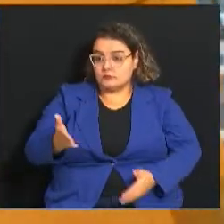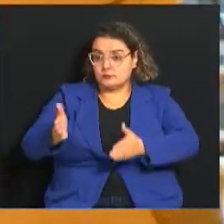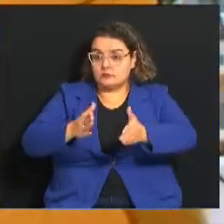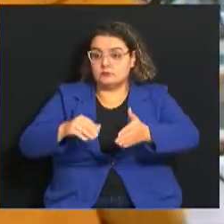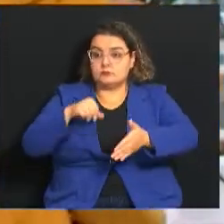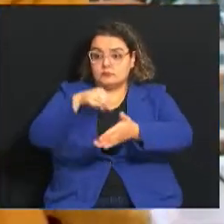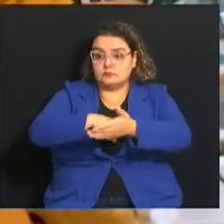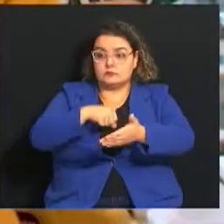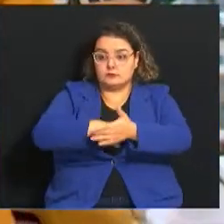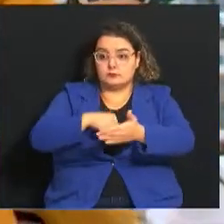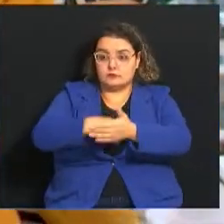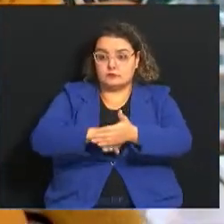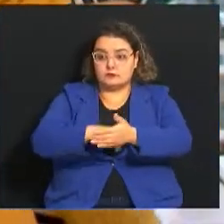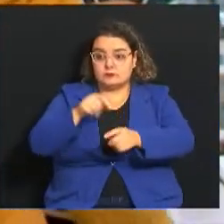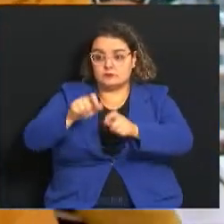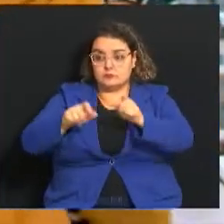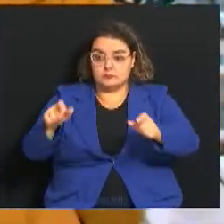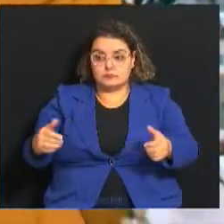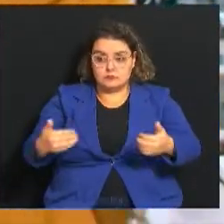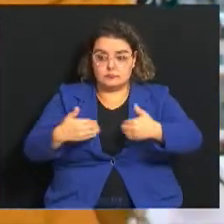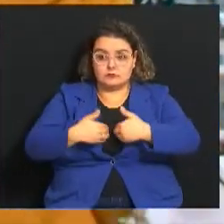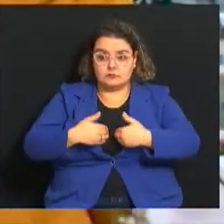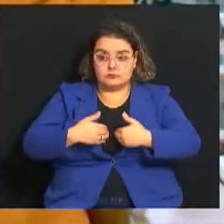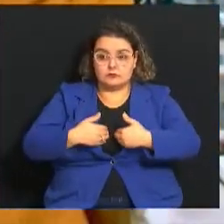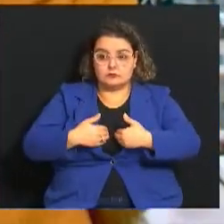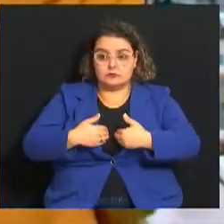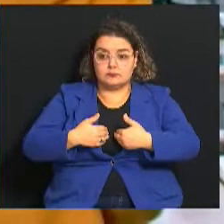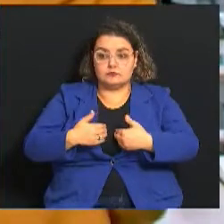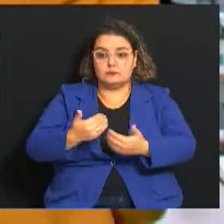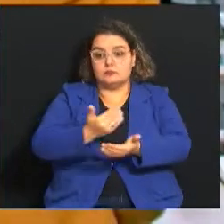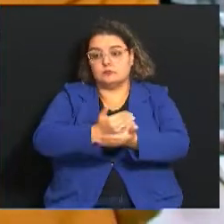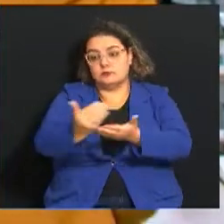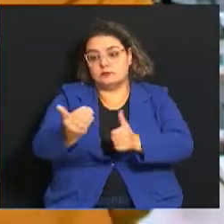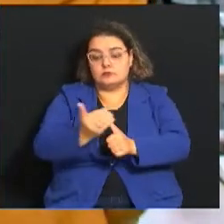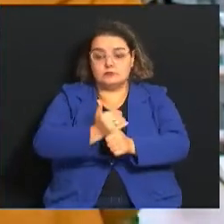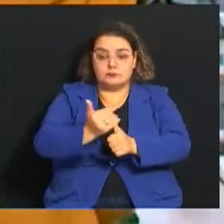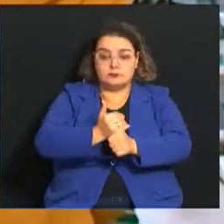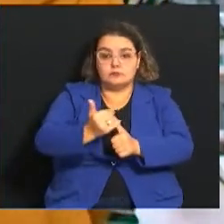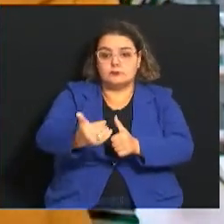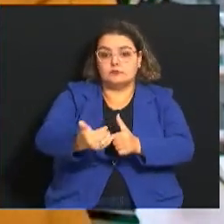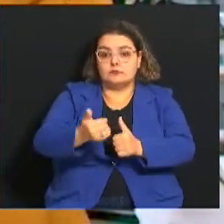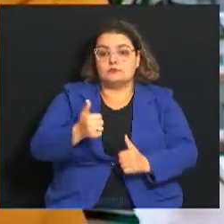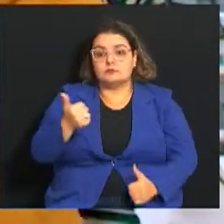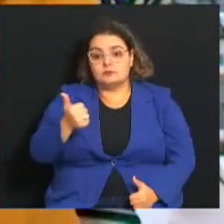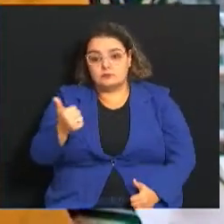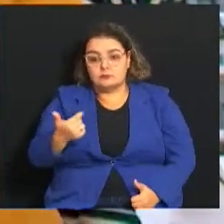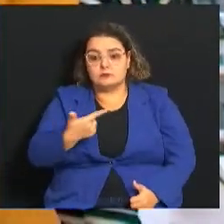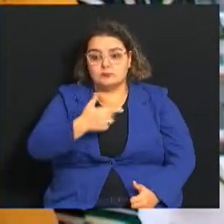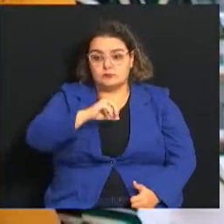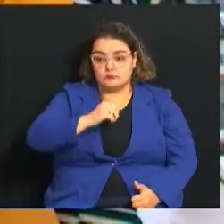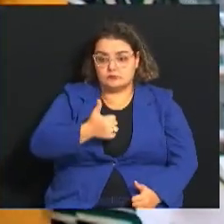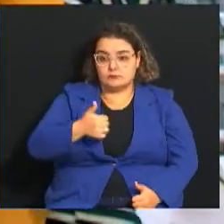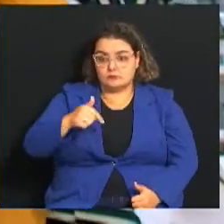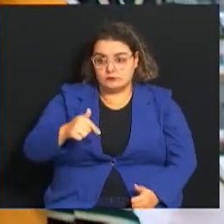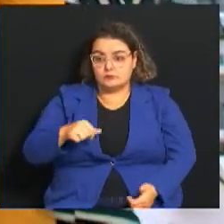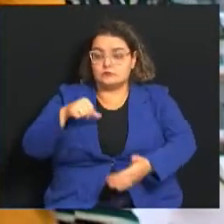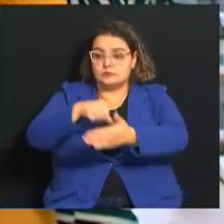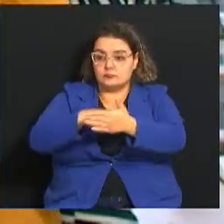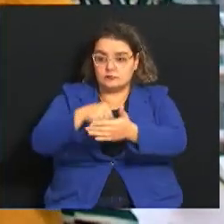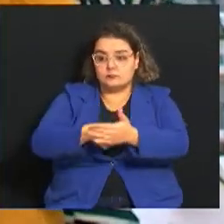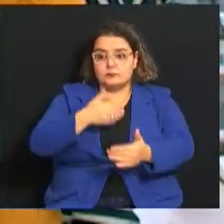da questão dos autistas desde o primeiro mandato, desde 2017. Sempre defendendo